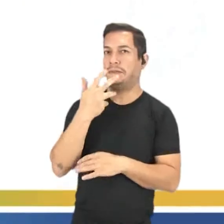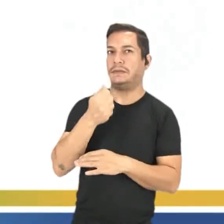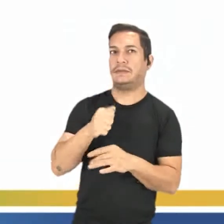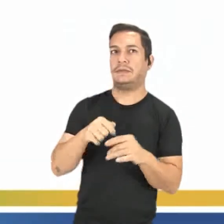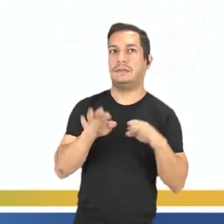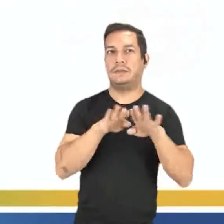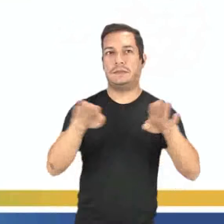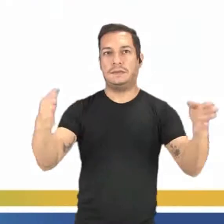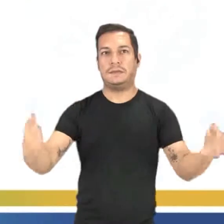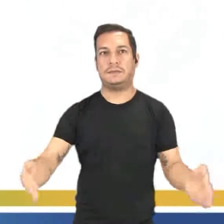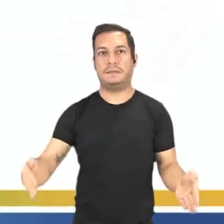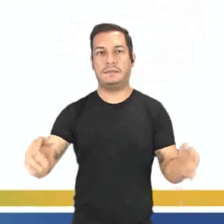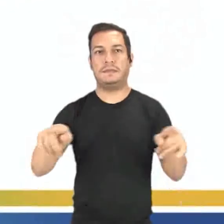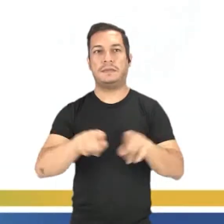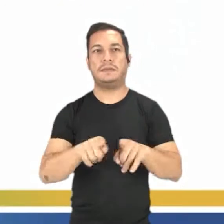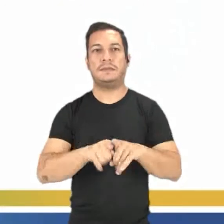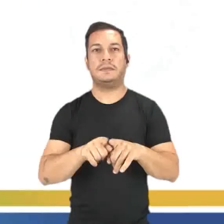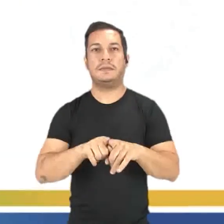a mesa,